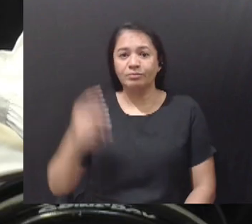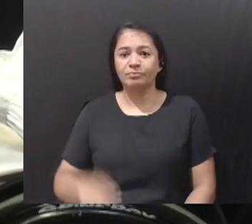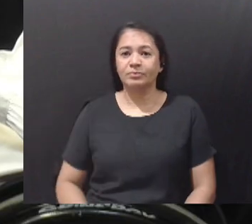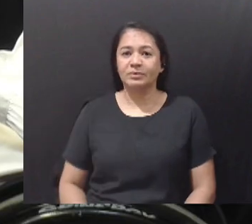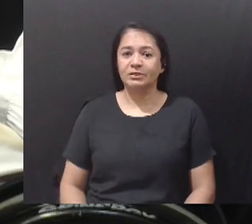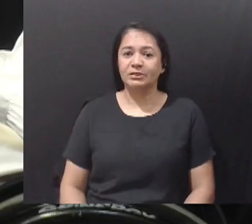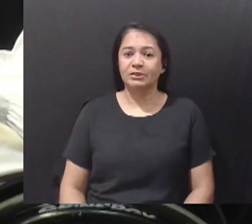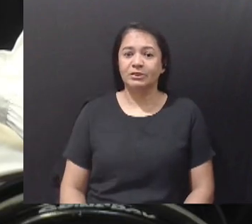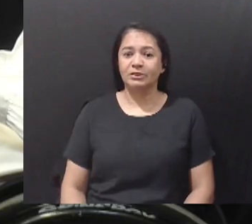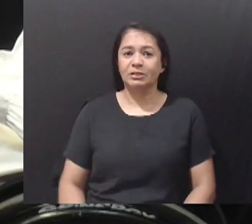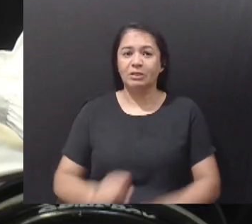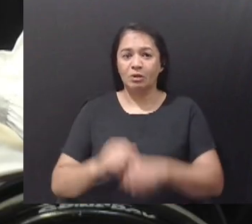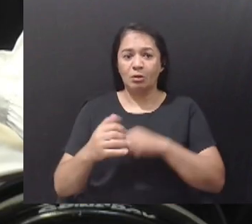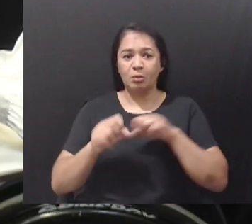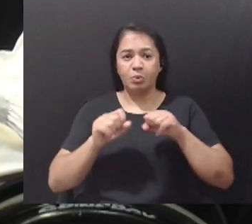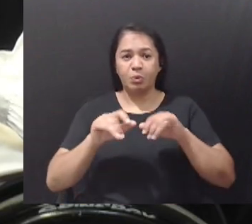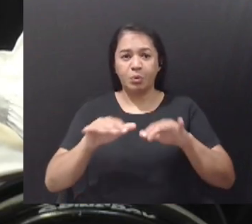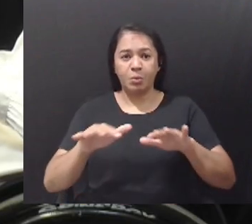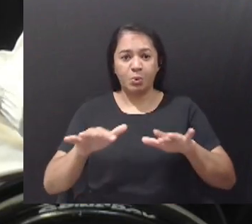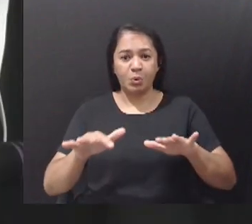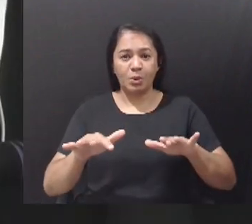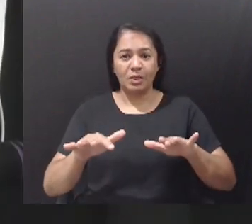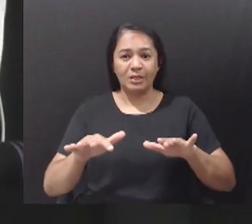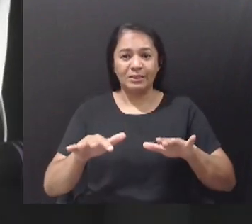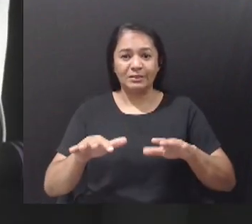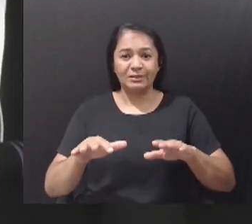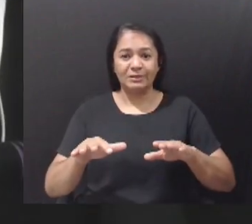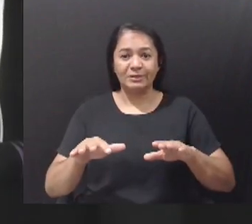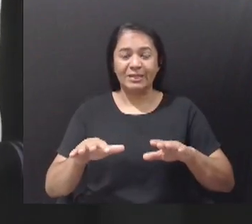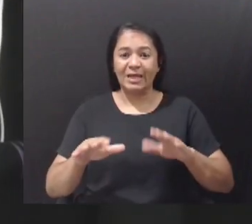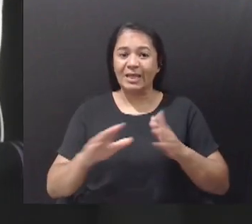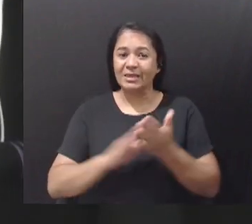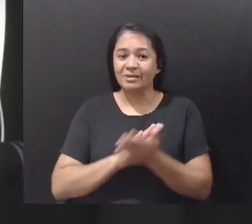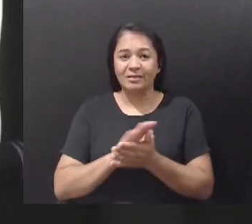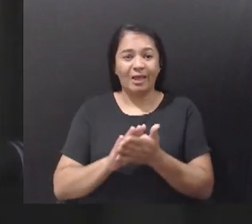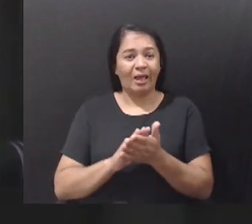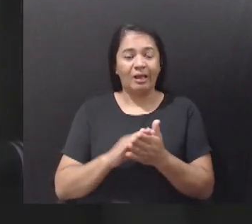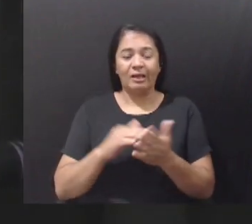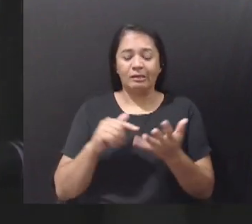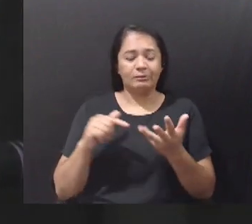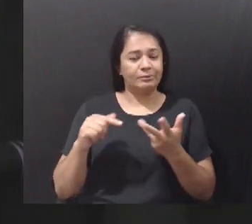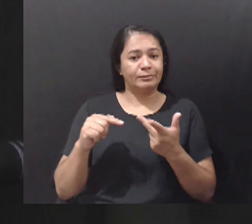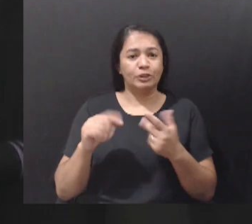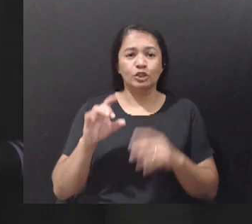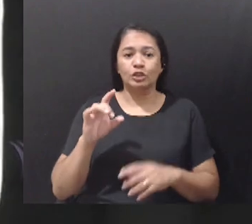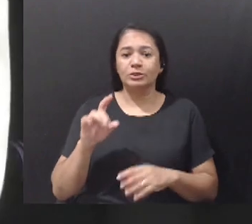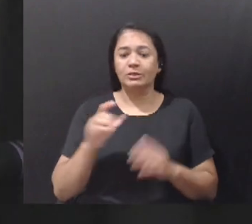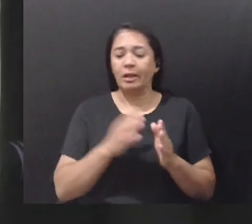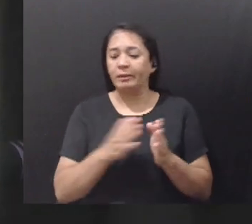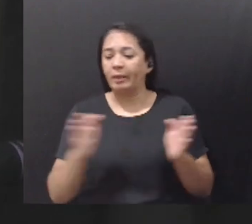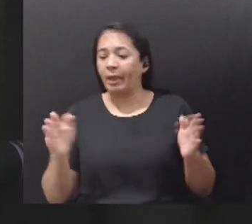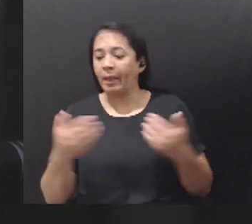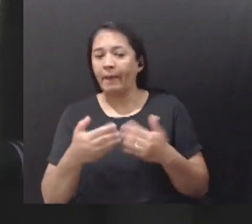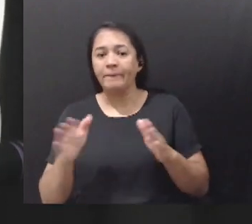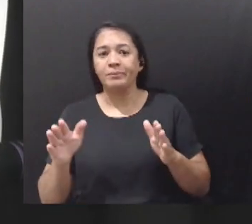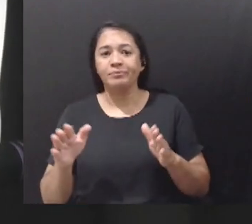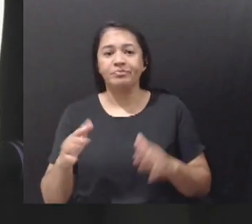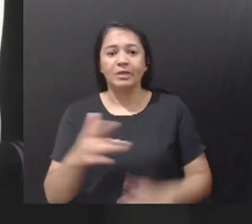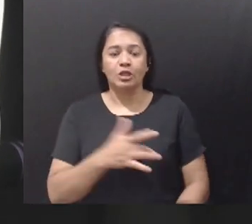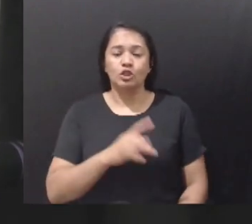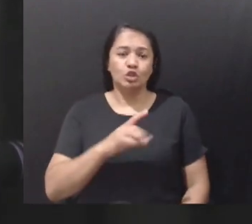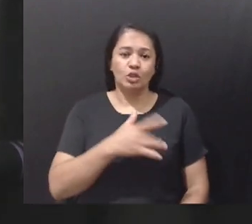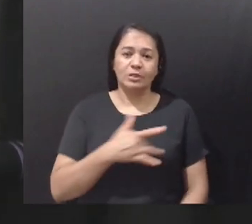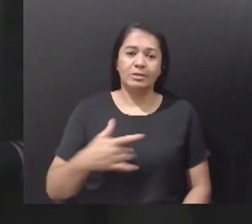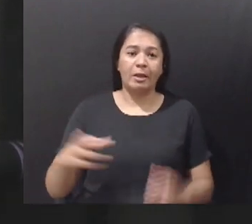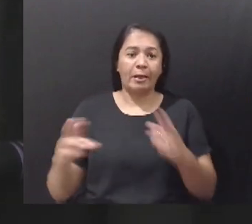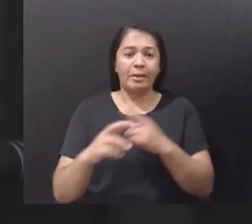onde nada mais funcionava, a não ser saúde, claro, né? Sim. Mas não podia ter relação próxima e nada disso.